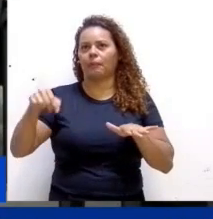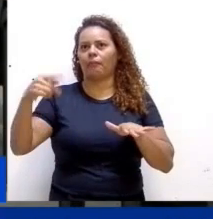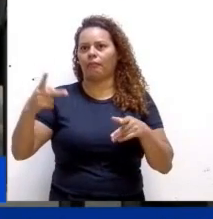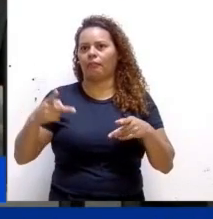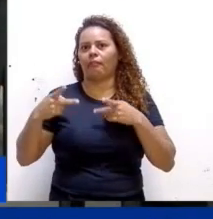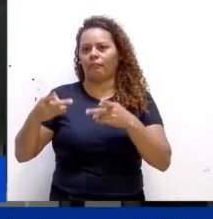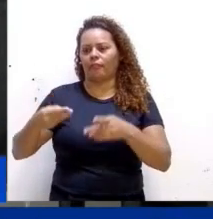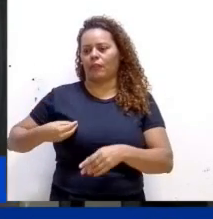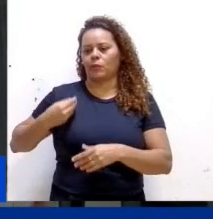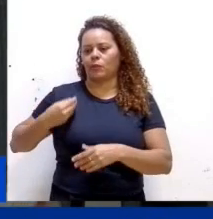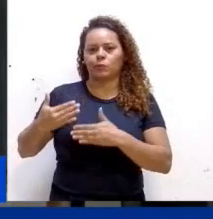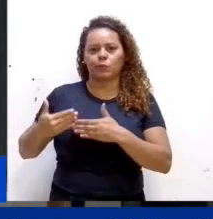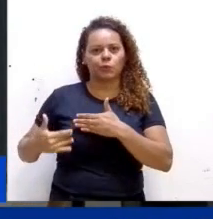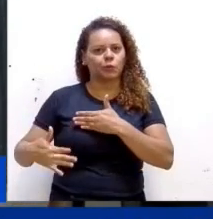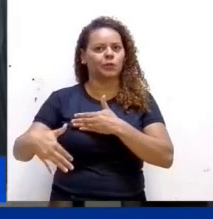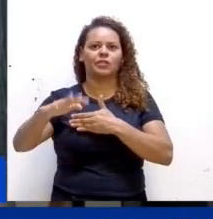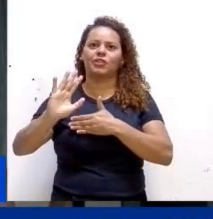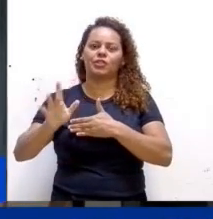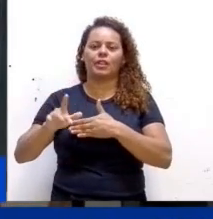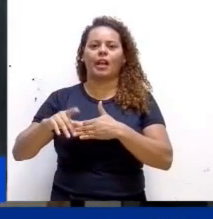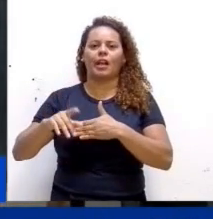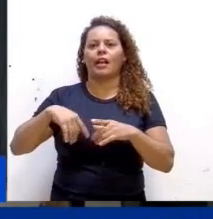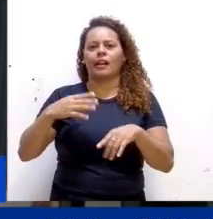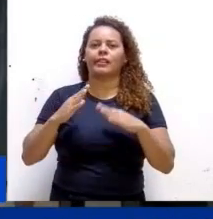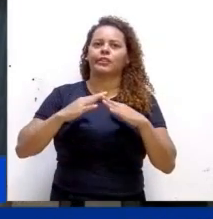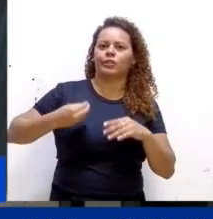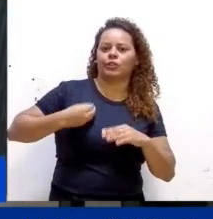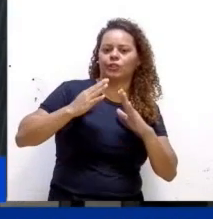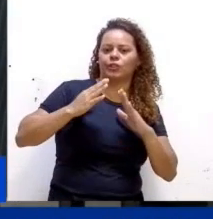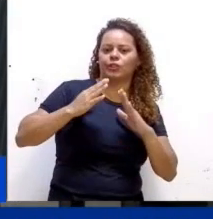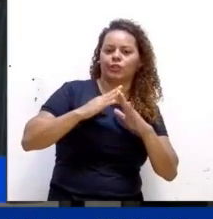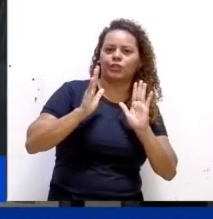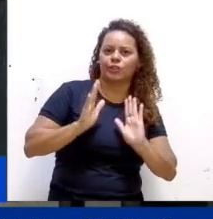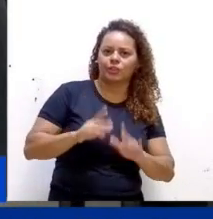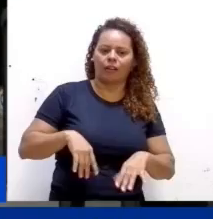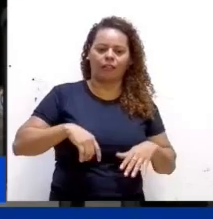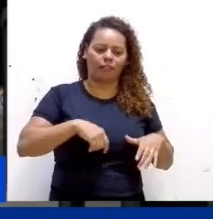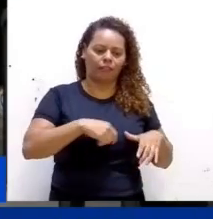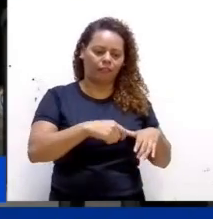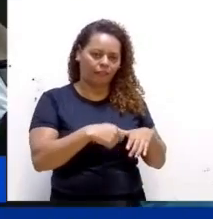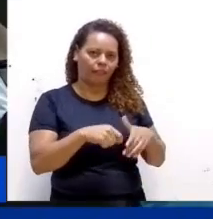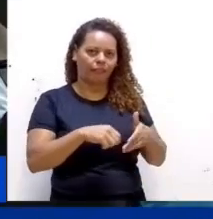e tal. Eu já estava cozinhando.